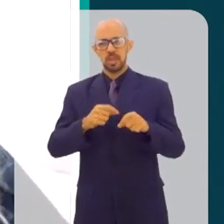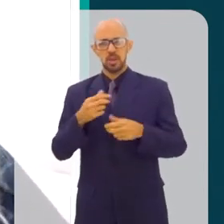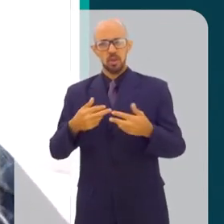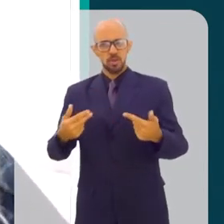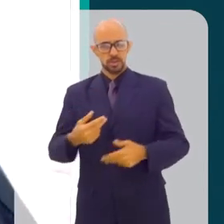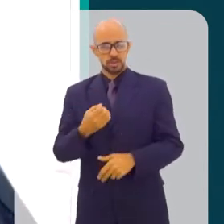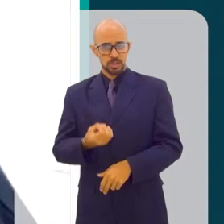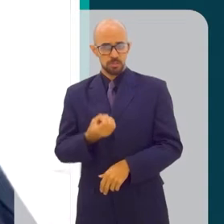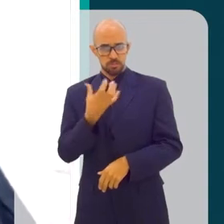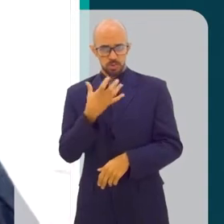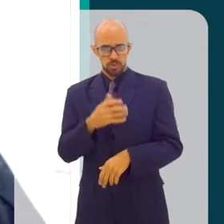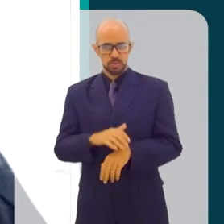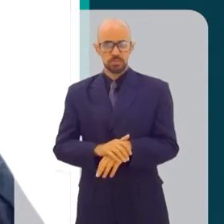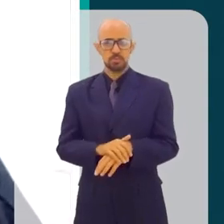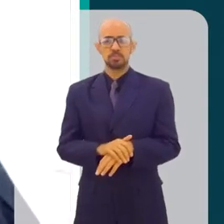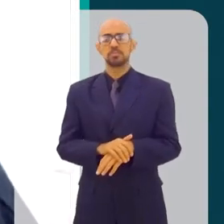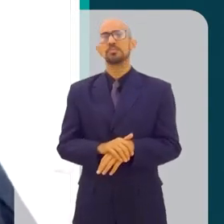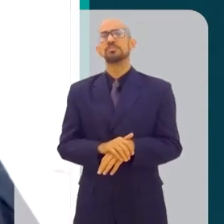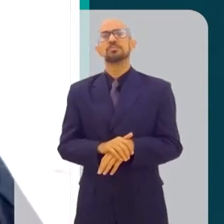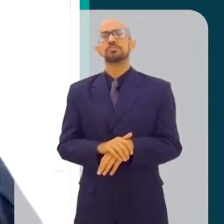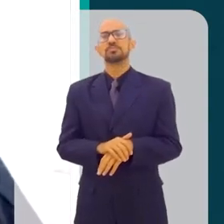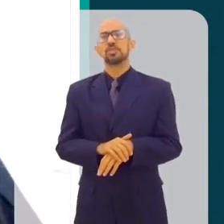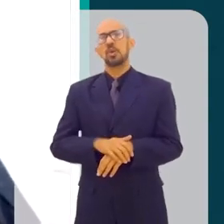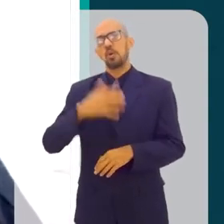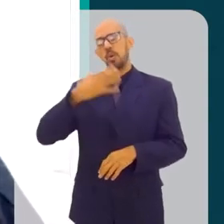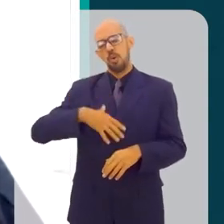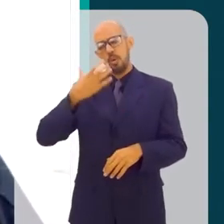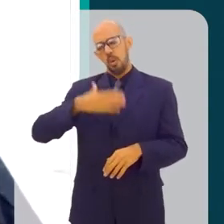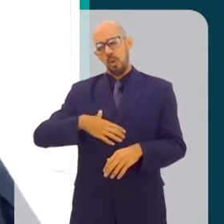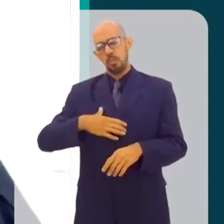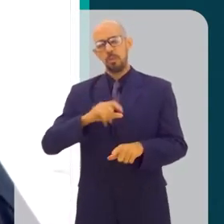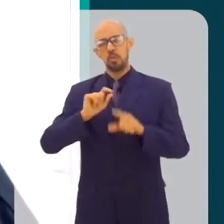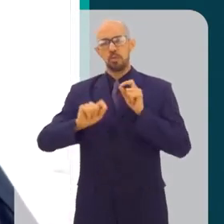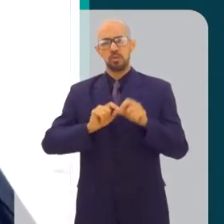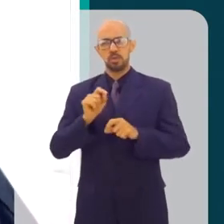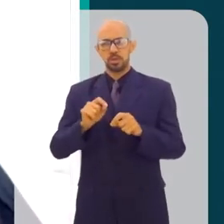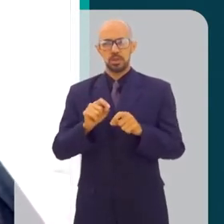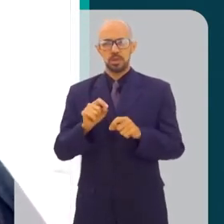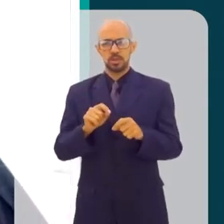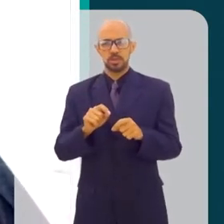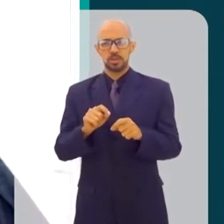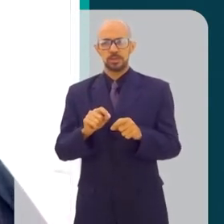traz diversos benefícios, tá? A questão do corpo, né?